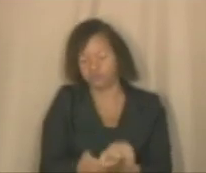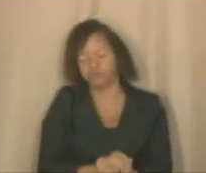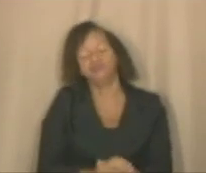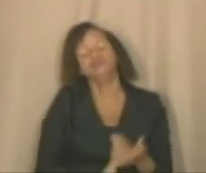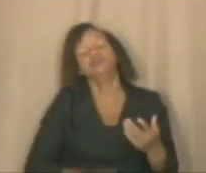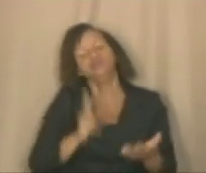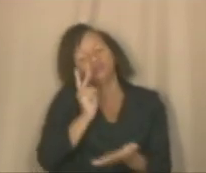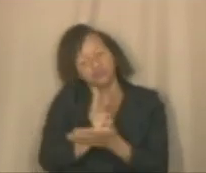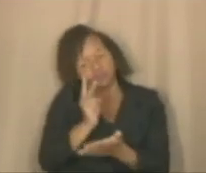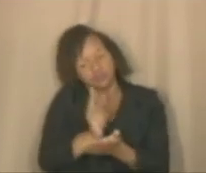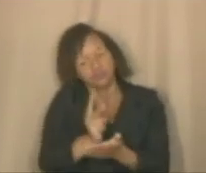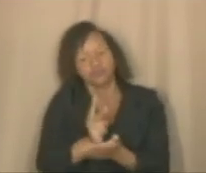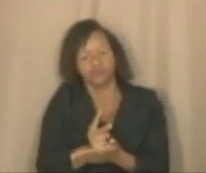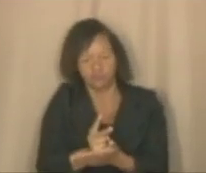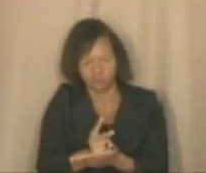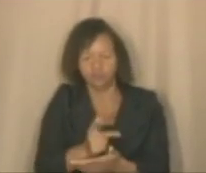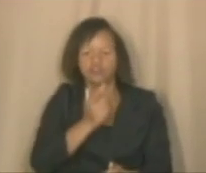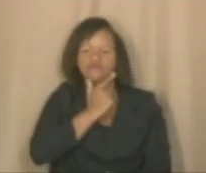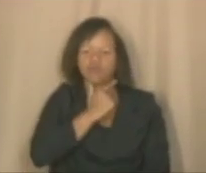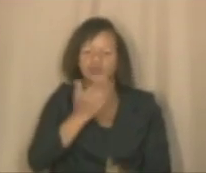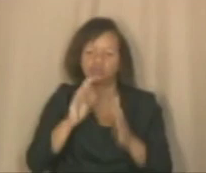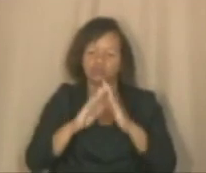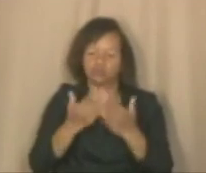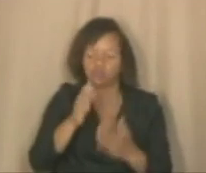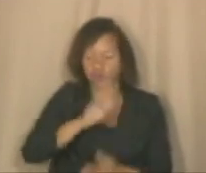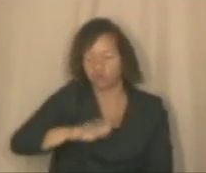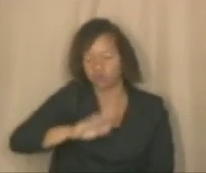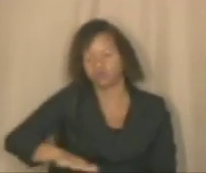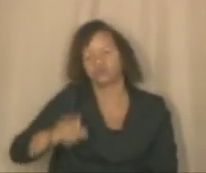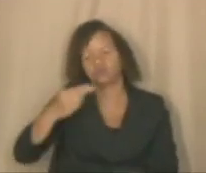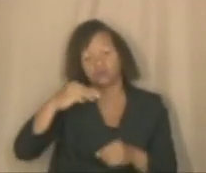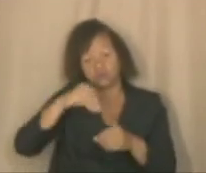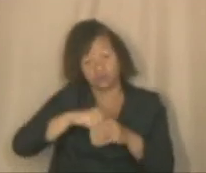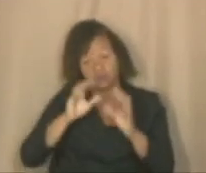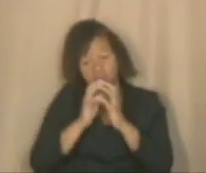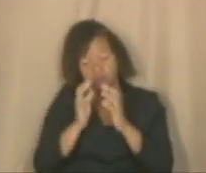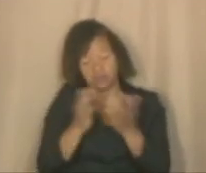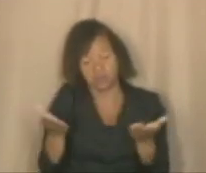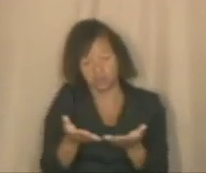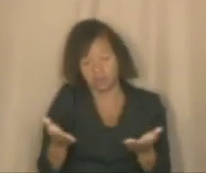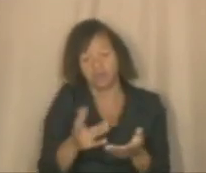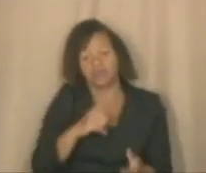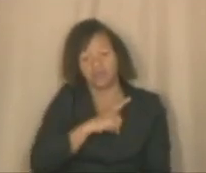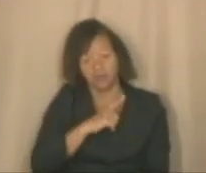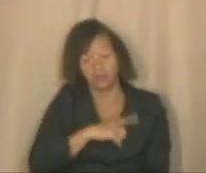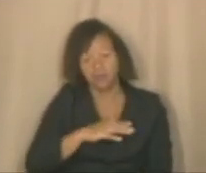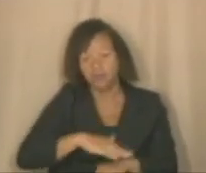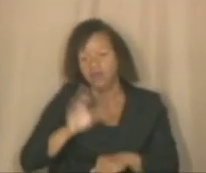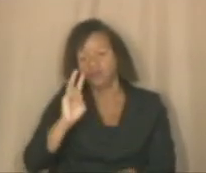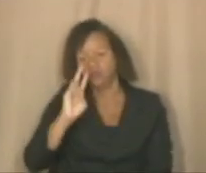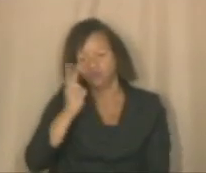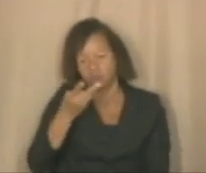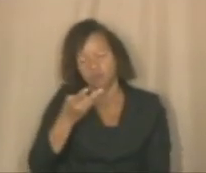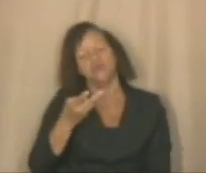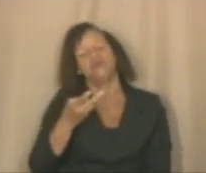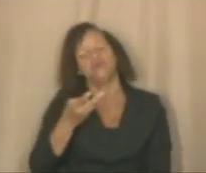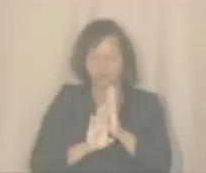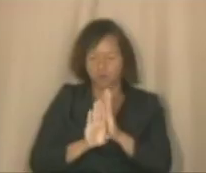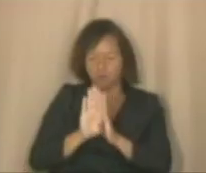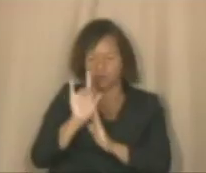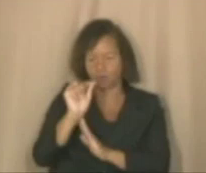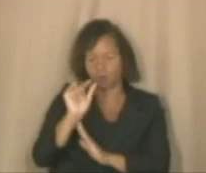Vamos manter a expansão de vagas de creche na rede municipal e neste ano teremos mais 2.000 vagas